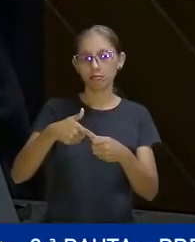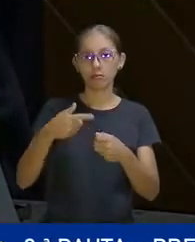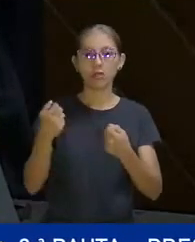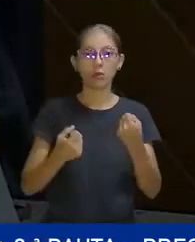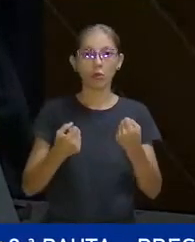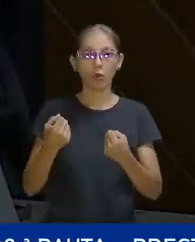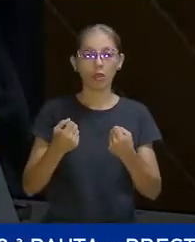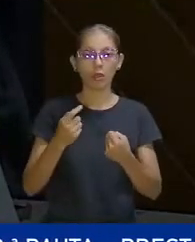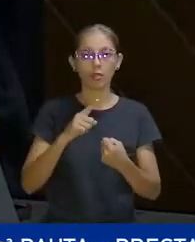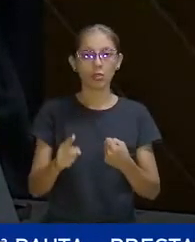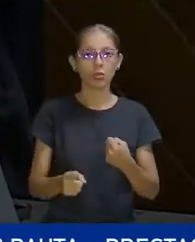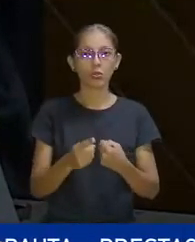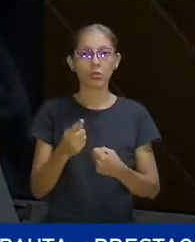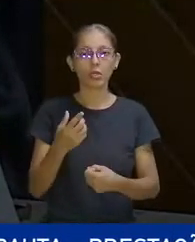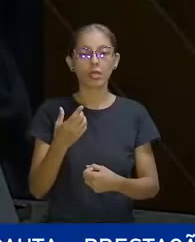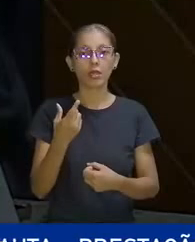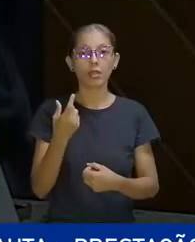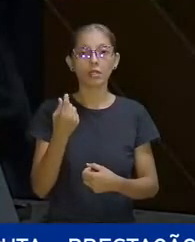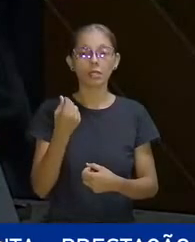no valor de R$